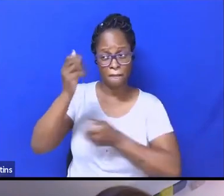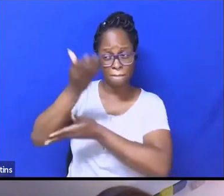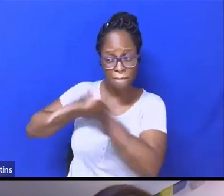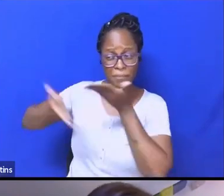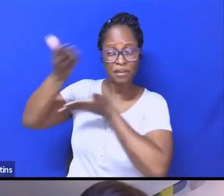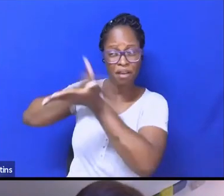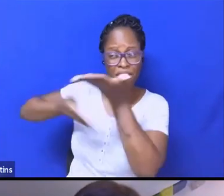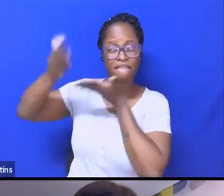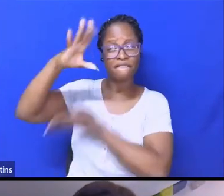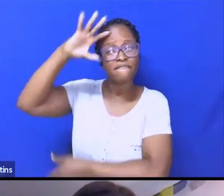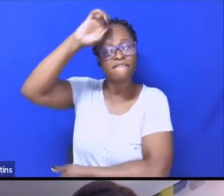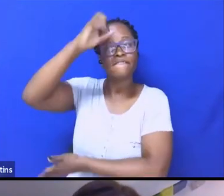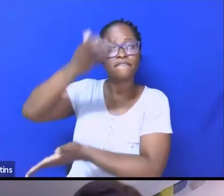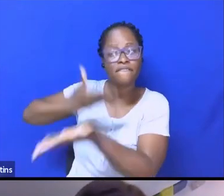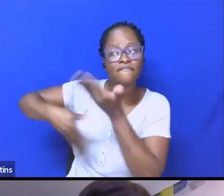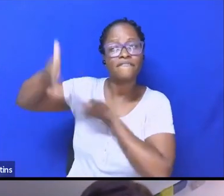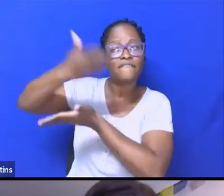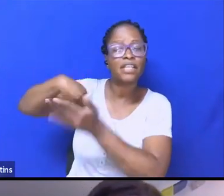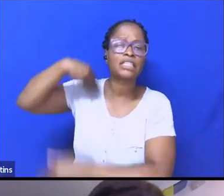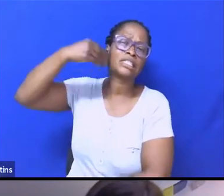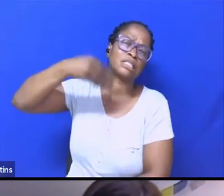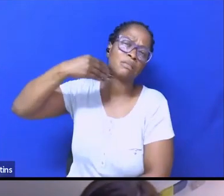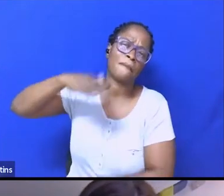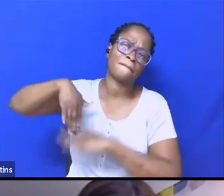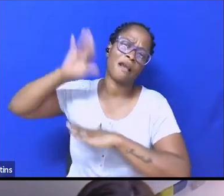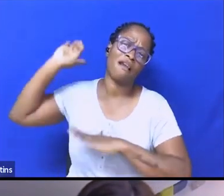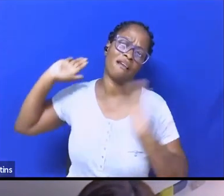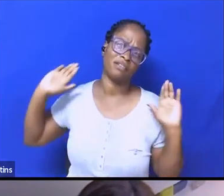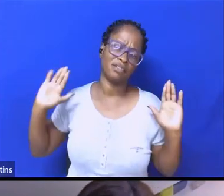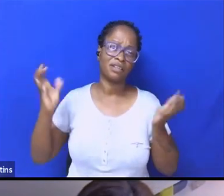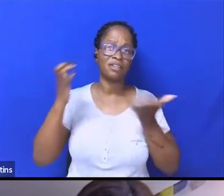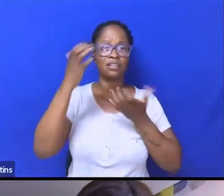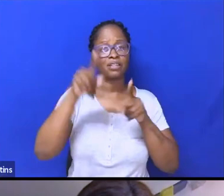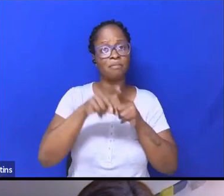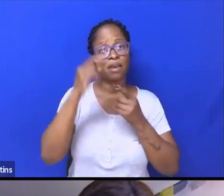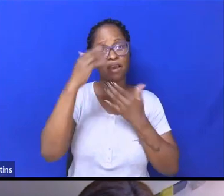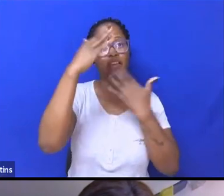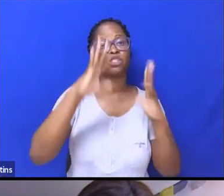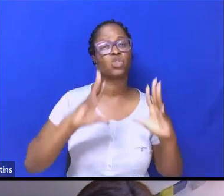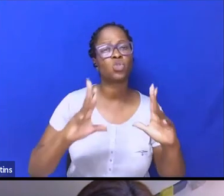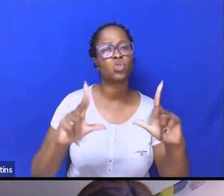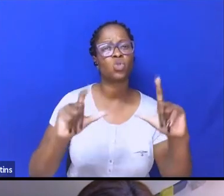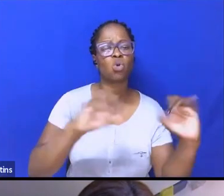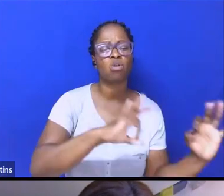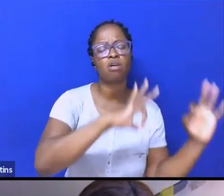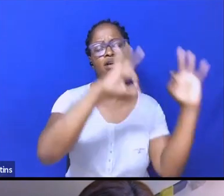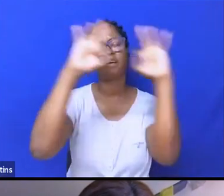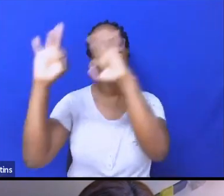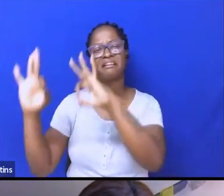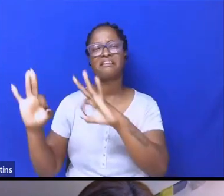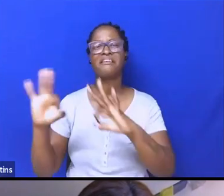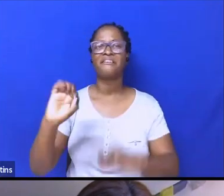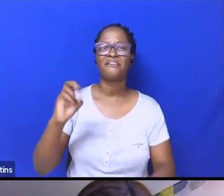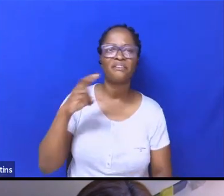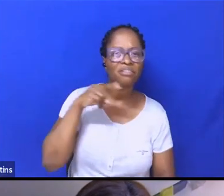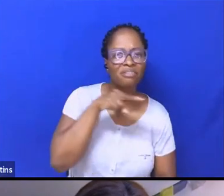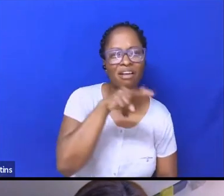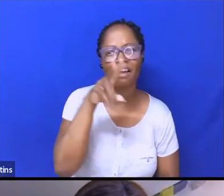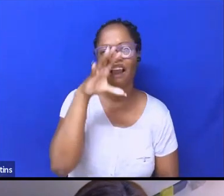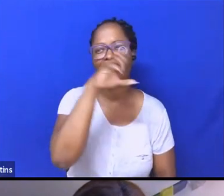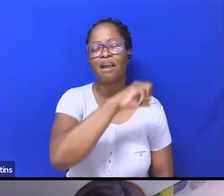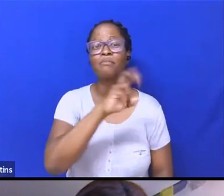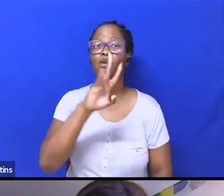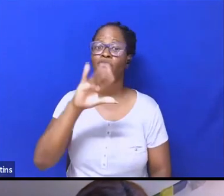aprender e também trocar experiências queria agradecer todo mundo que assistiu até aqui ou que deu uma passadinha que vai assistir